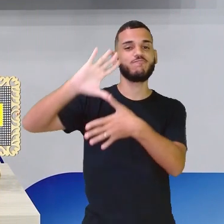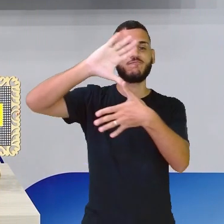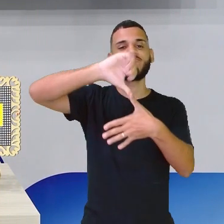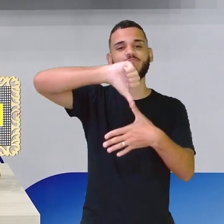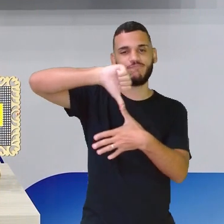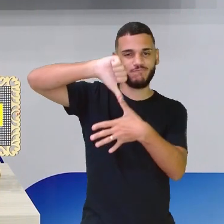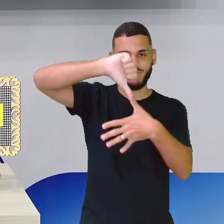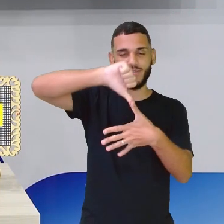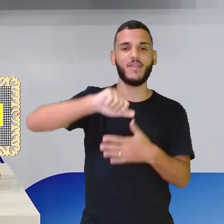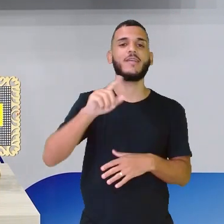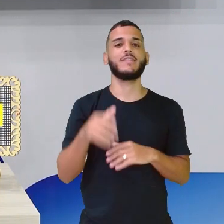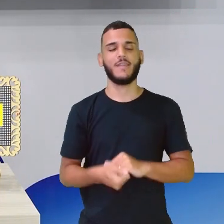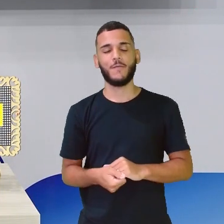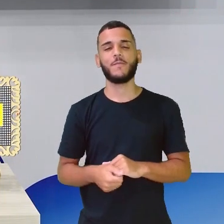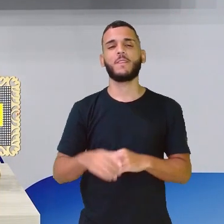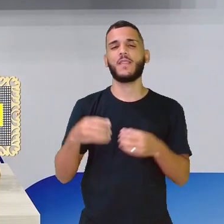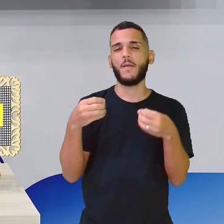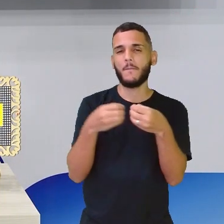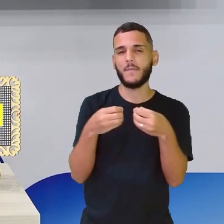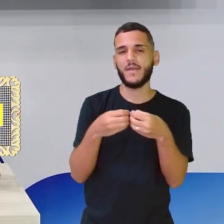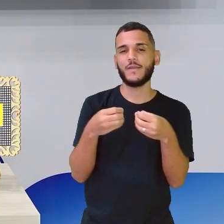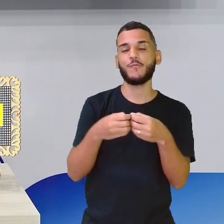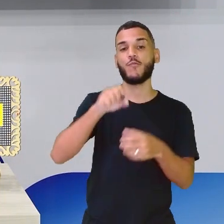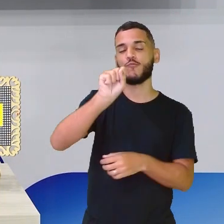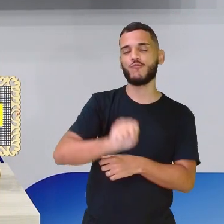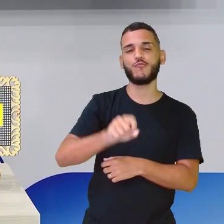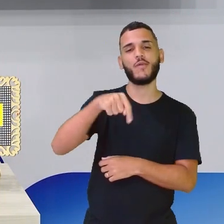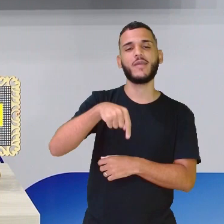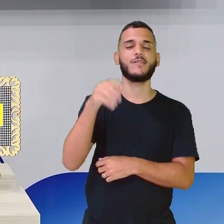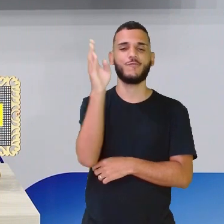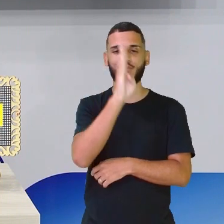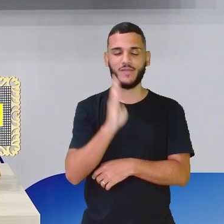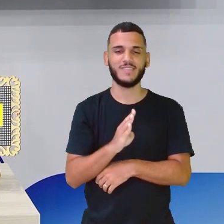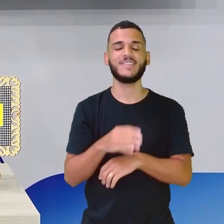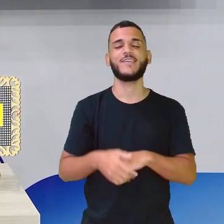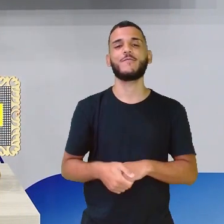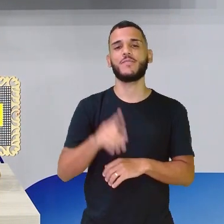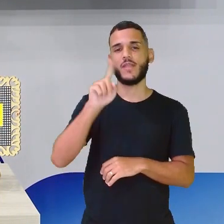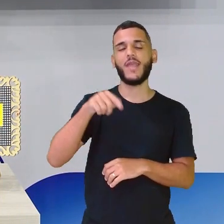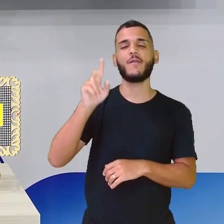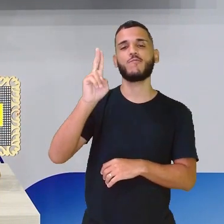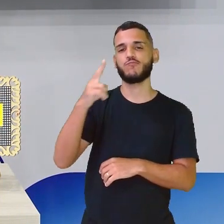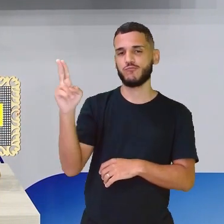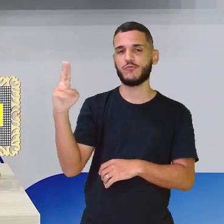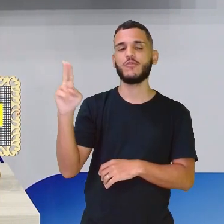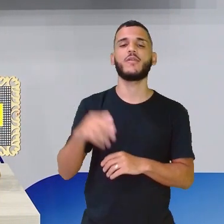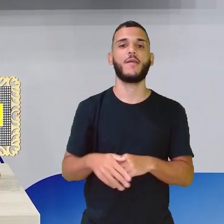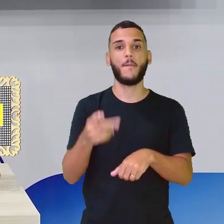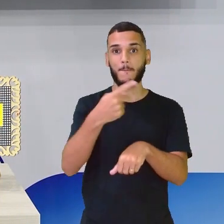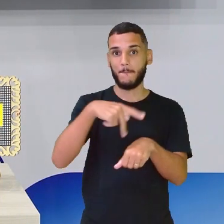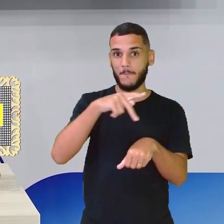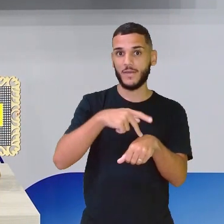Sul, bem no finalzinho, encostado lá com o sul do Brasil. O Uruguai, que é um país aí que faz parte da Copa do